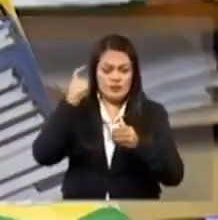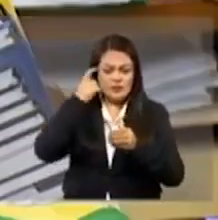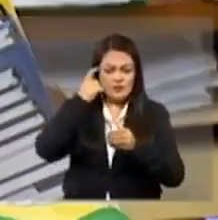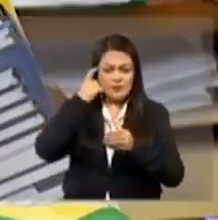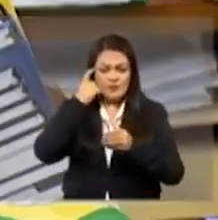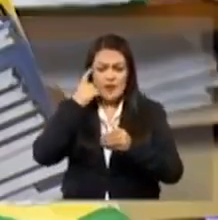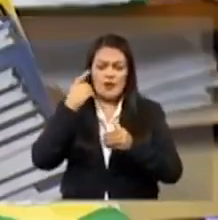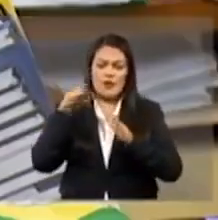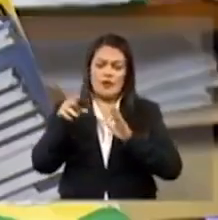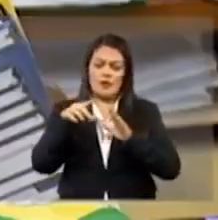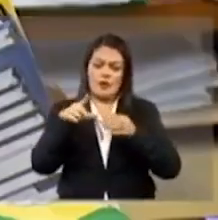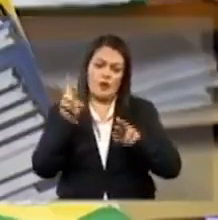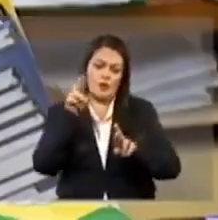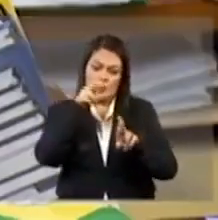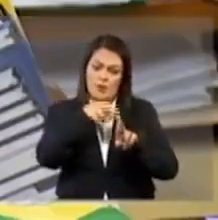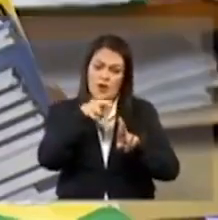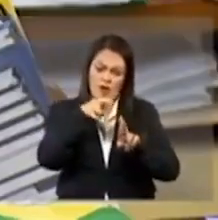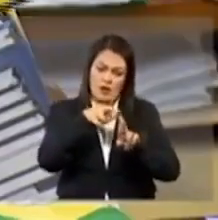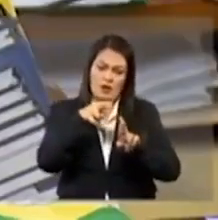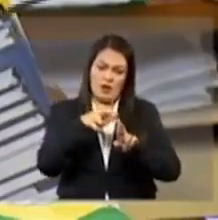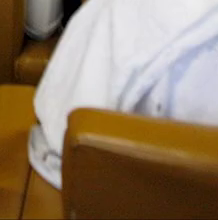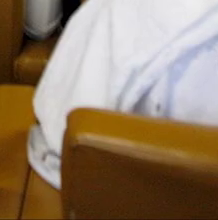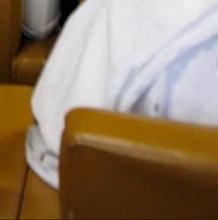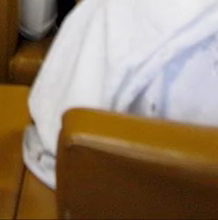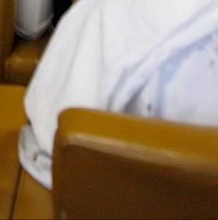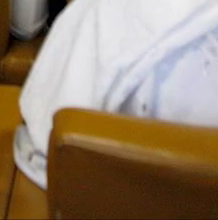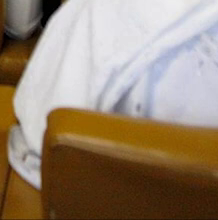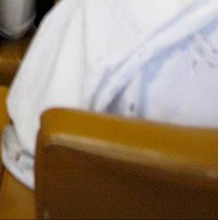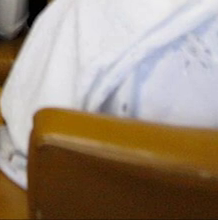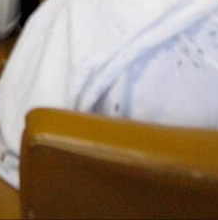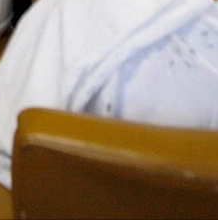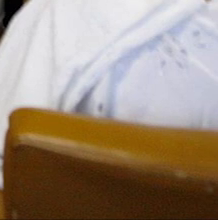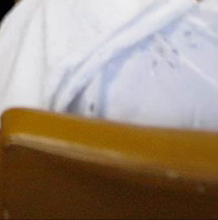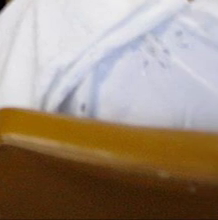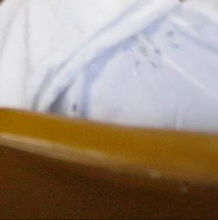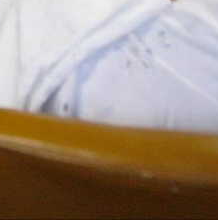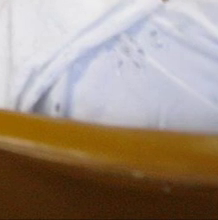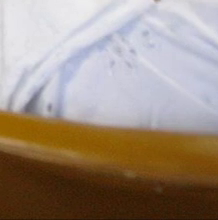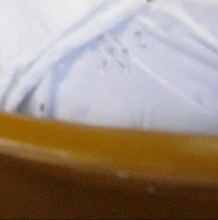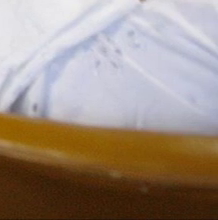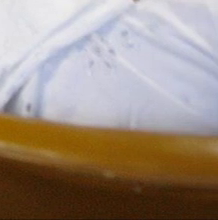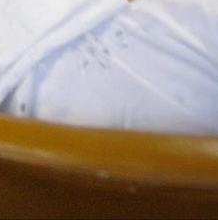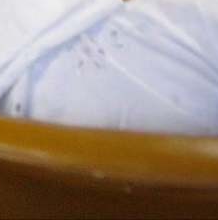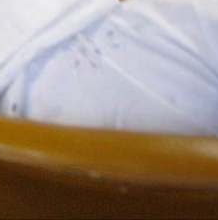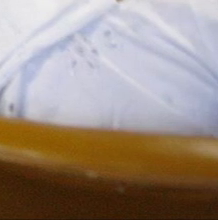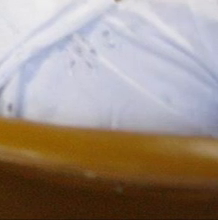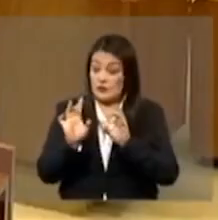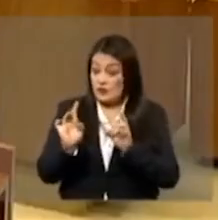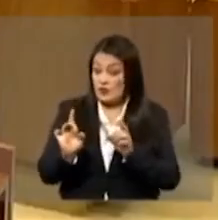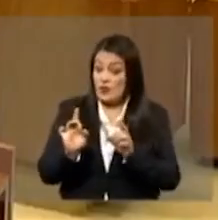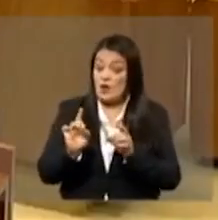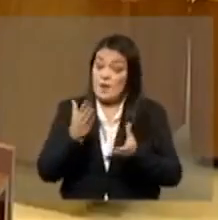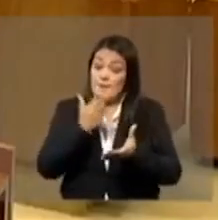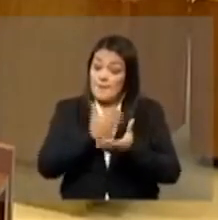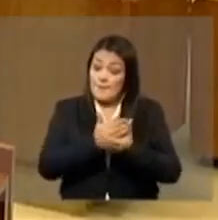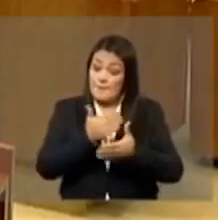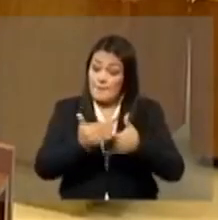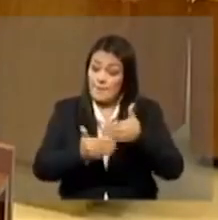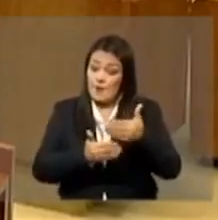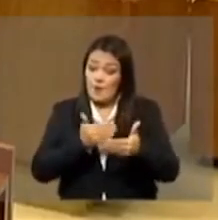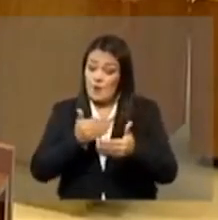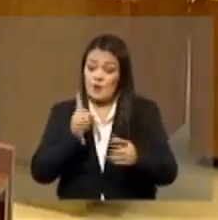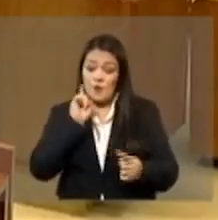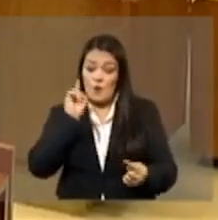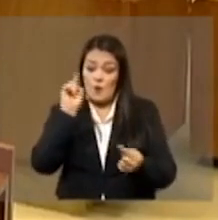inconstitucional e tentou recorrer. Ele foi derrotado no Tribunal de Justiça do Estado do Rio Grande do Sul, não satisfeito com o resultado do julgamento lá